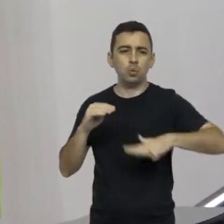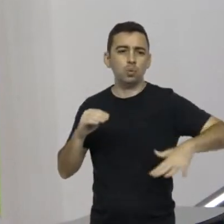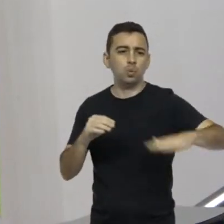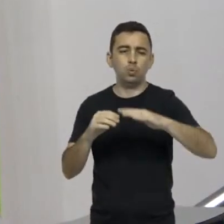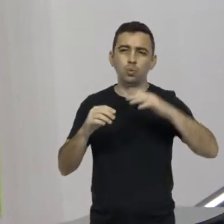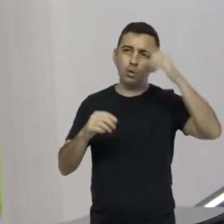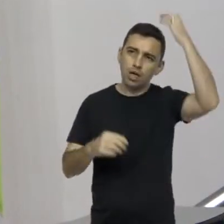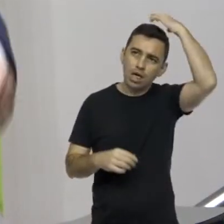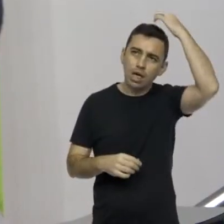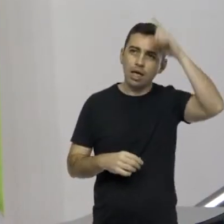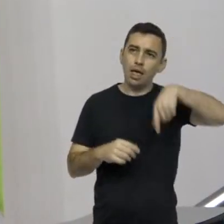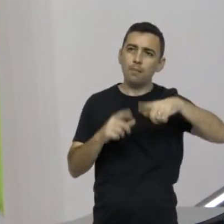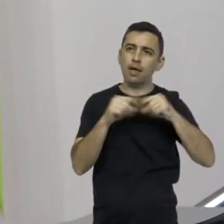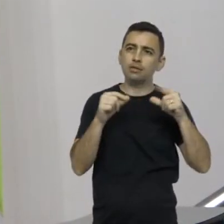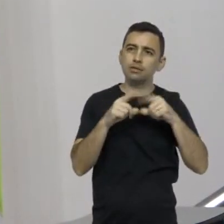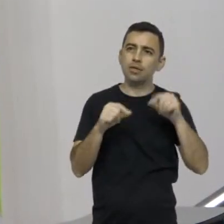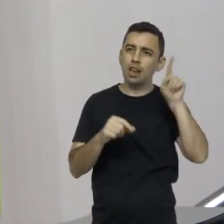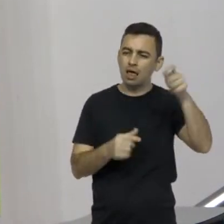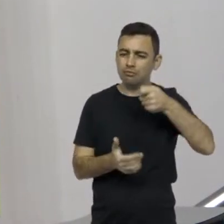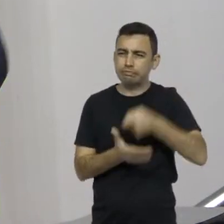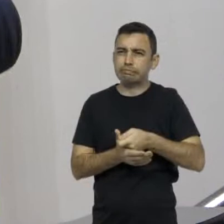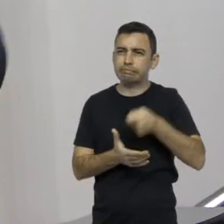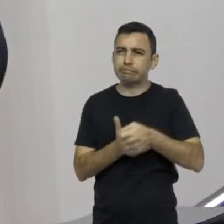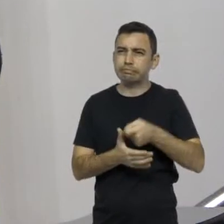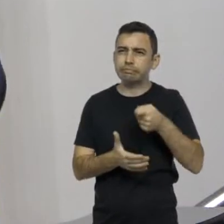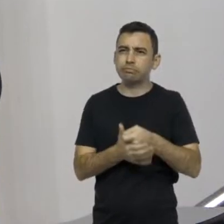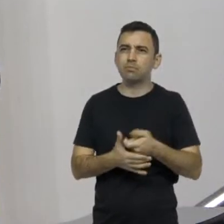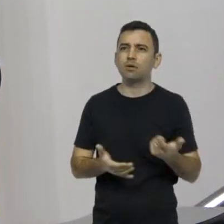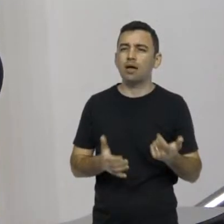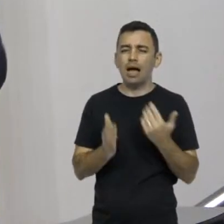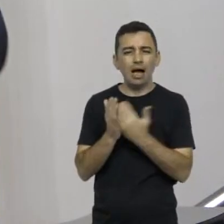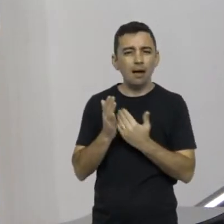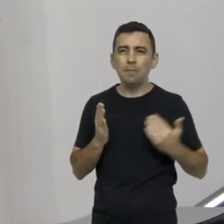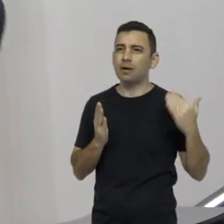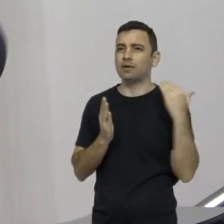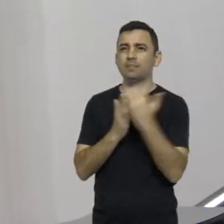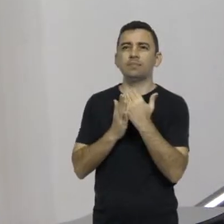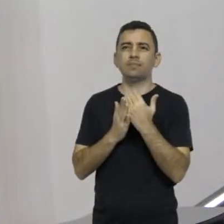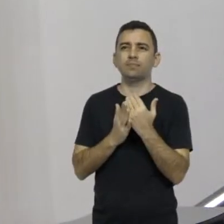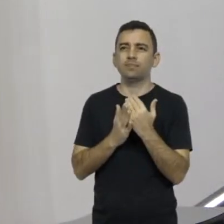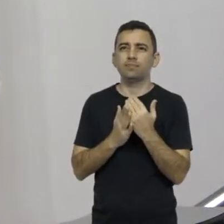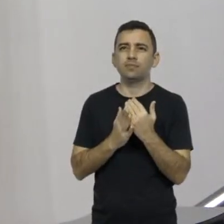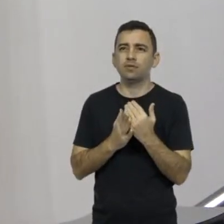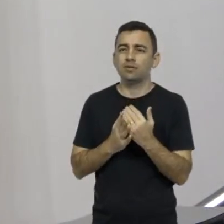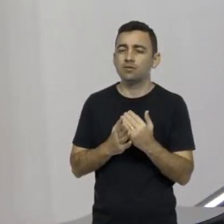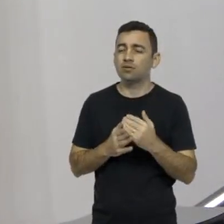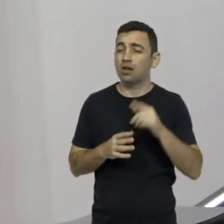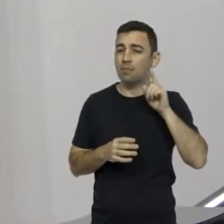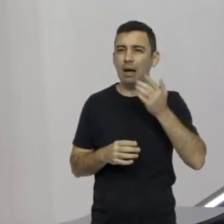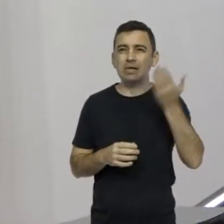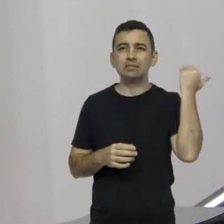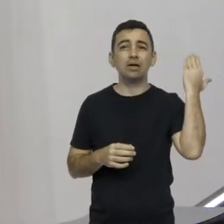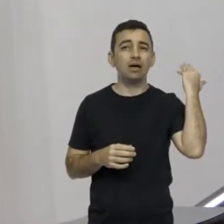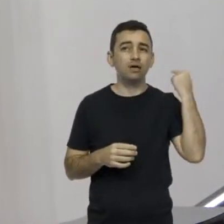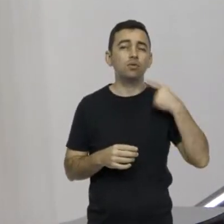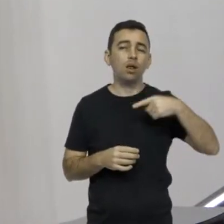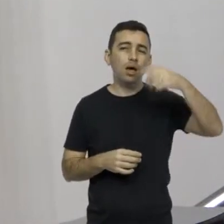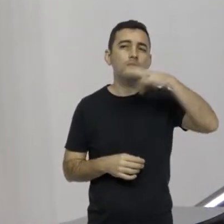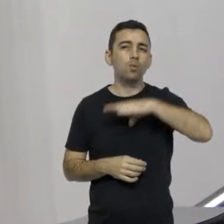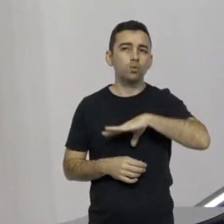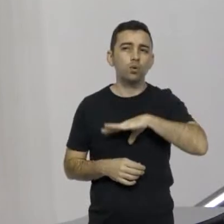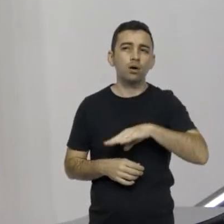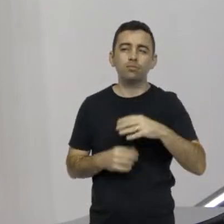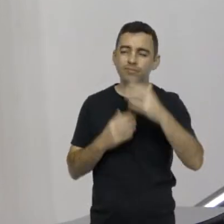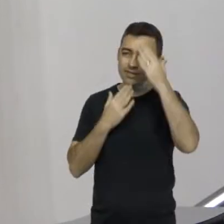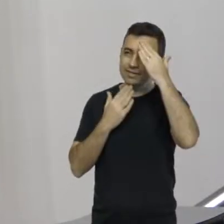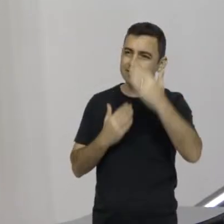chamado Brasília, que nos cobra, repito, muito mais do que a coroa portuguesa cobrava do Brasil colônia.